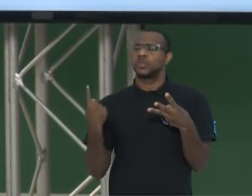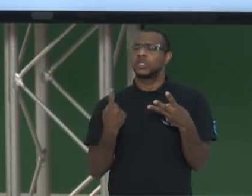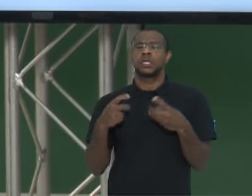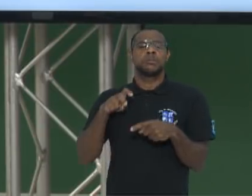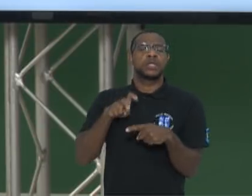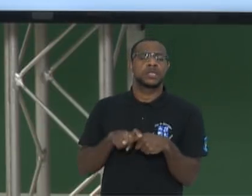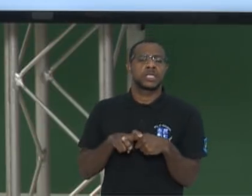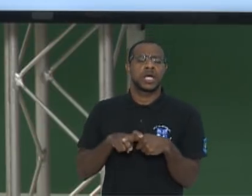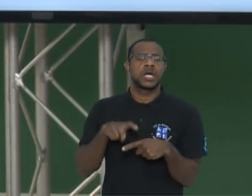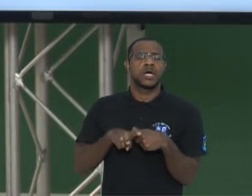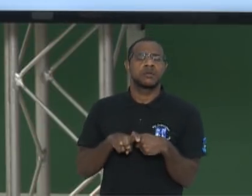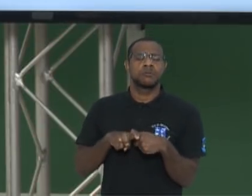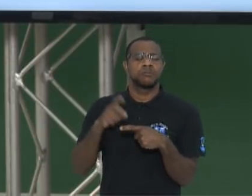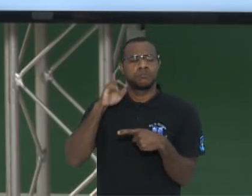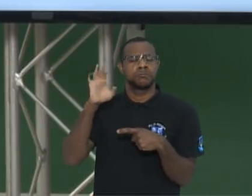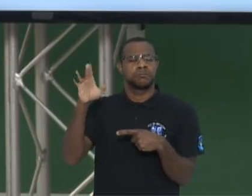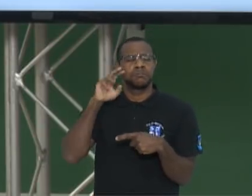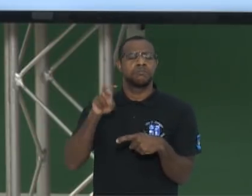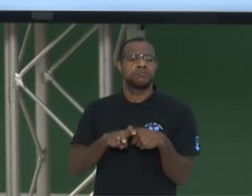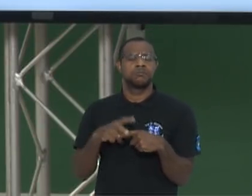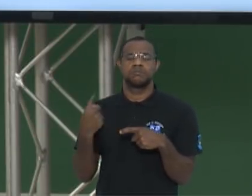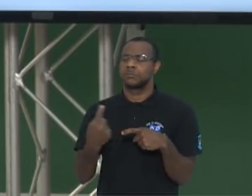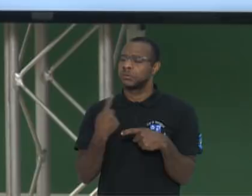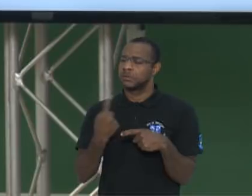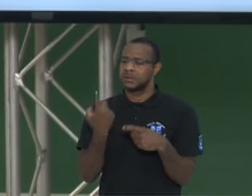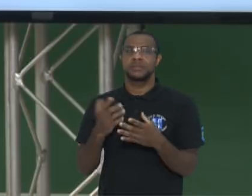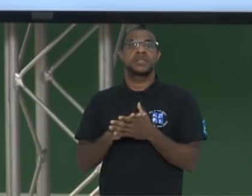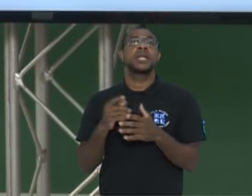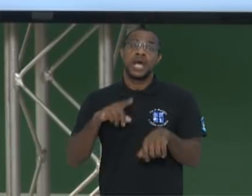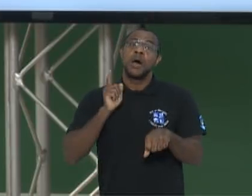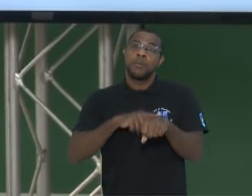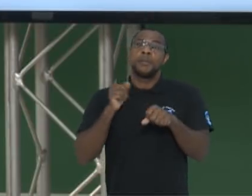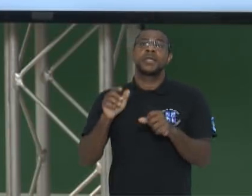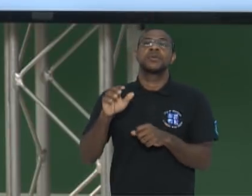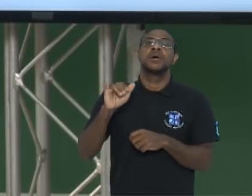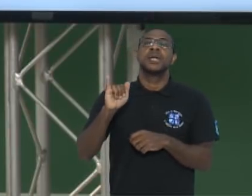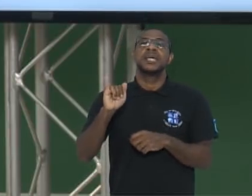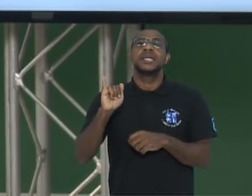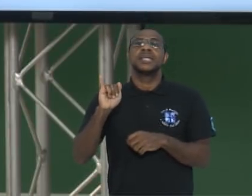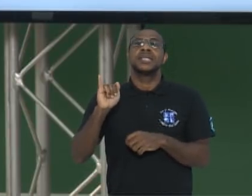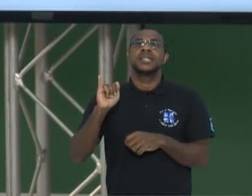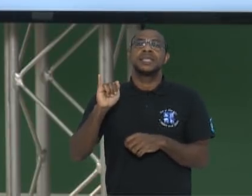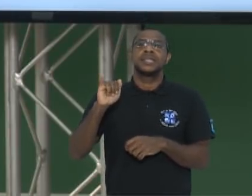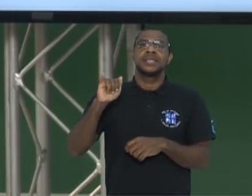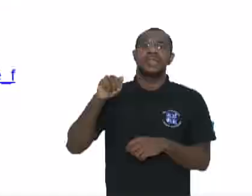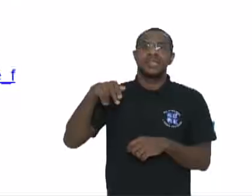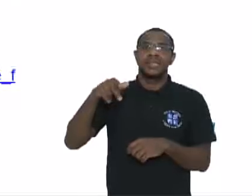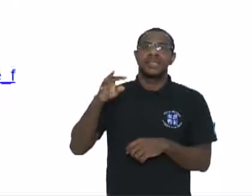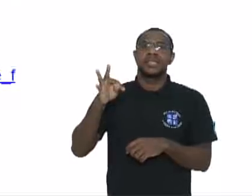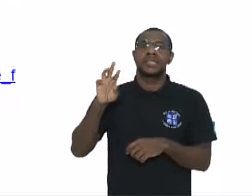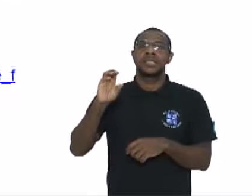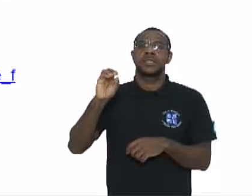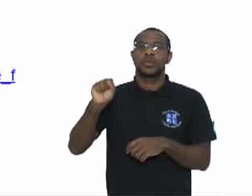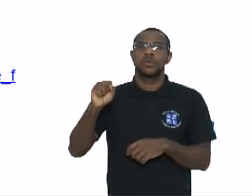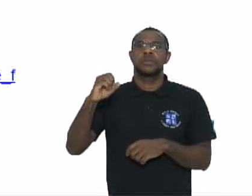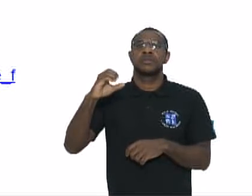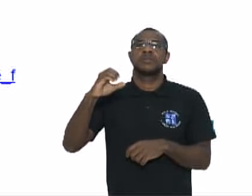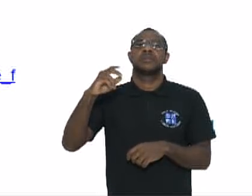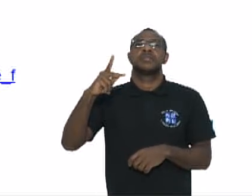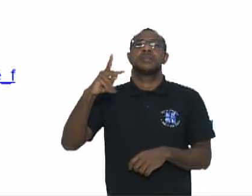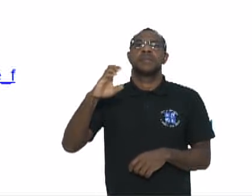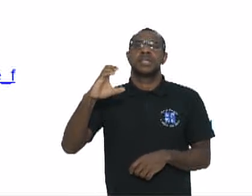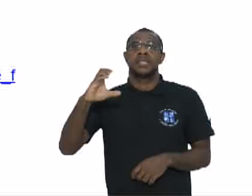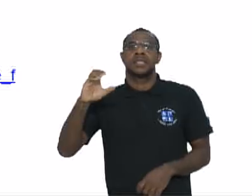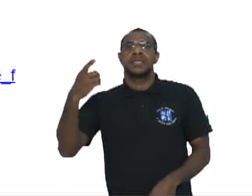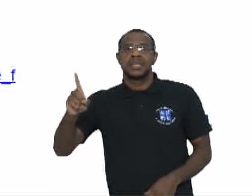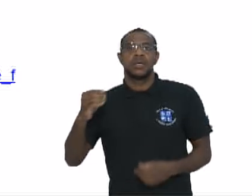dela também. Né? Então, a gente tem esses momentos de introspecção psicológica, ok? Então, aqui estão as referências, né? Se vocês se